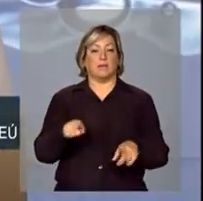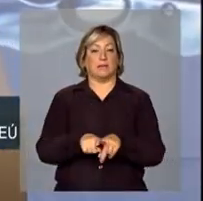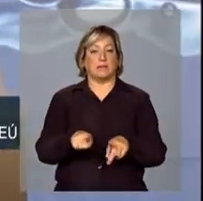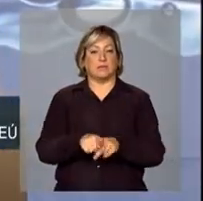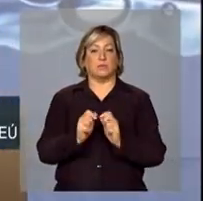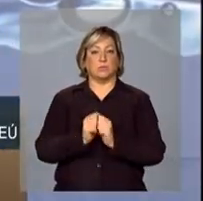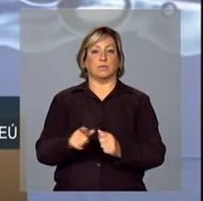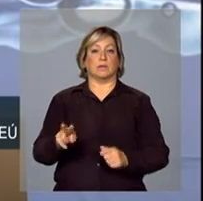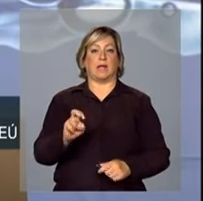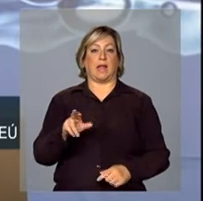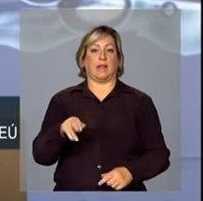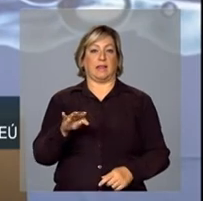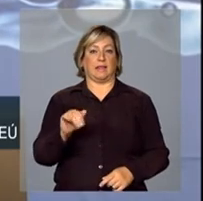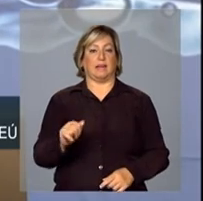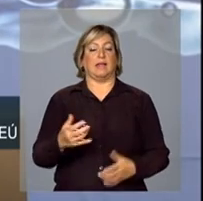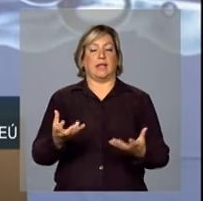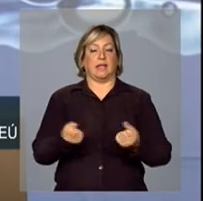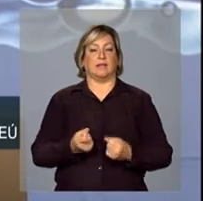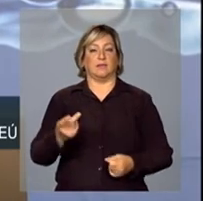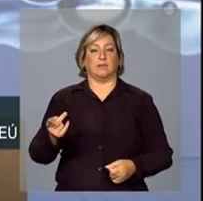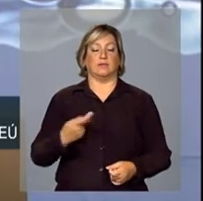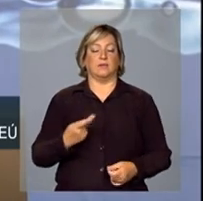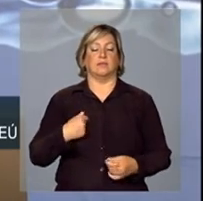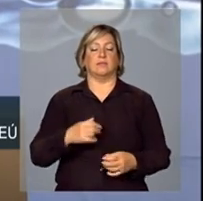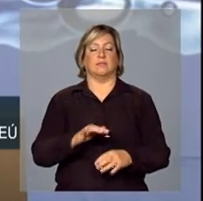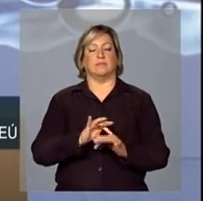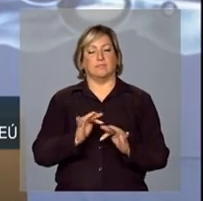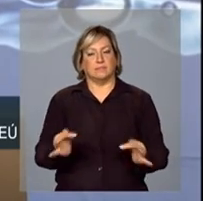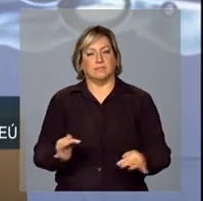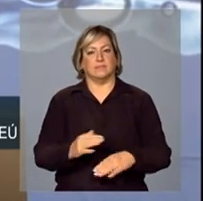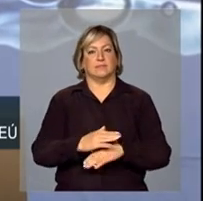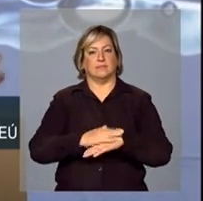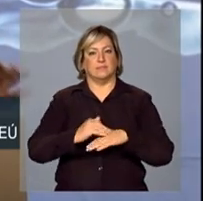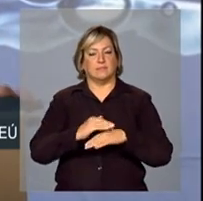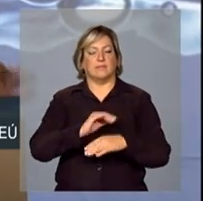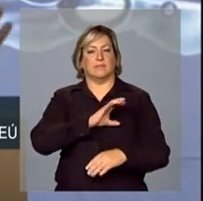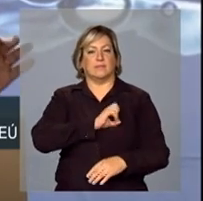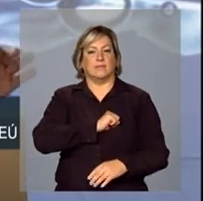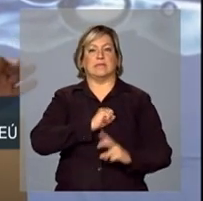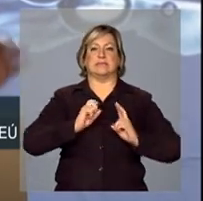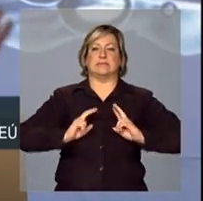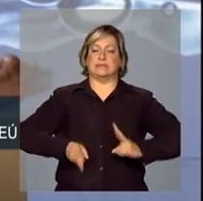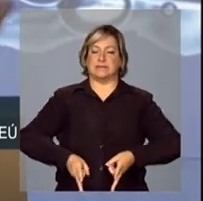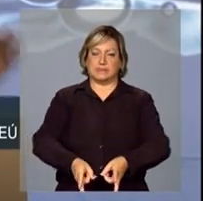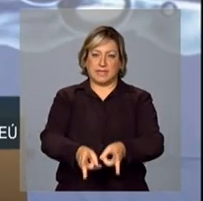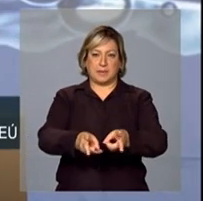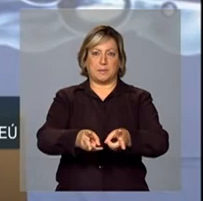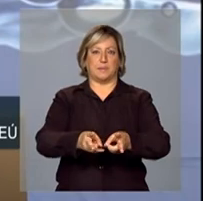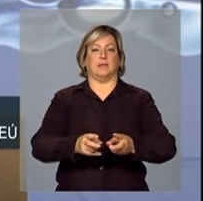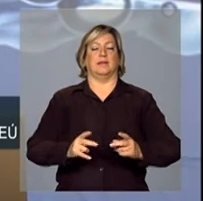Renata lhe recebemos sob o signo da fraternidade que haverá sempre de ser preservada,